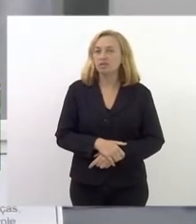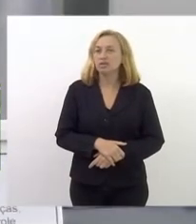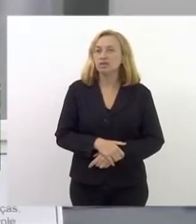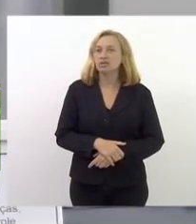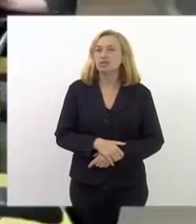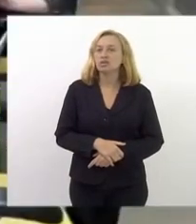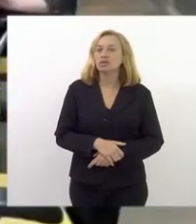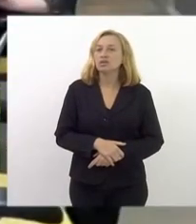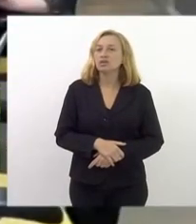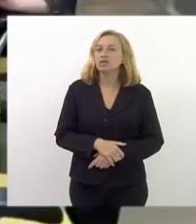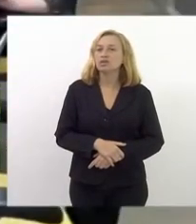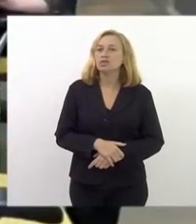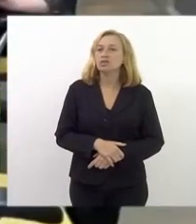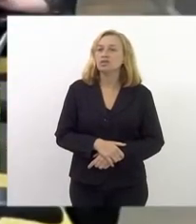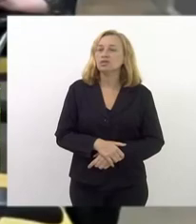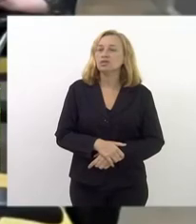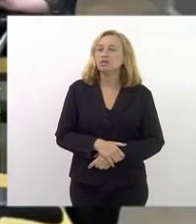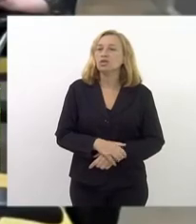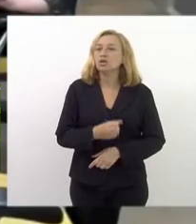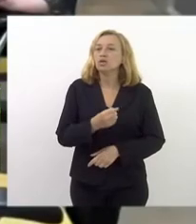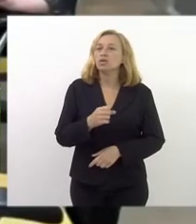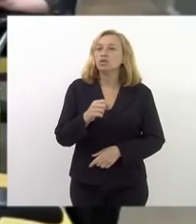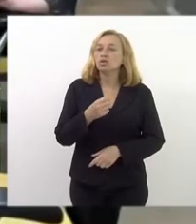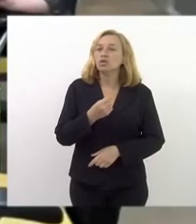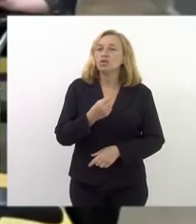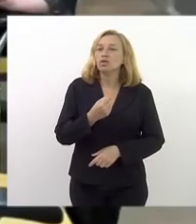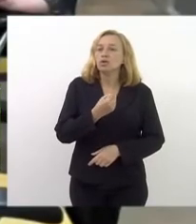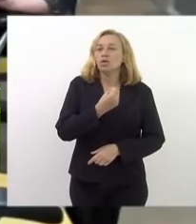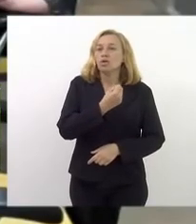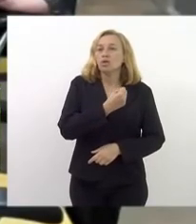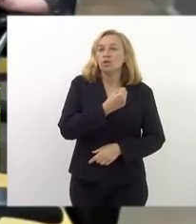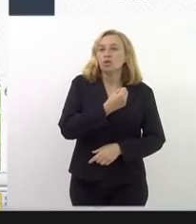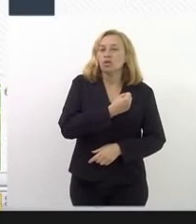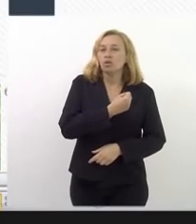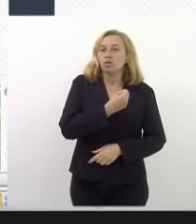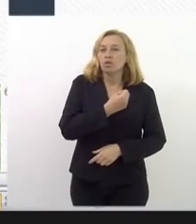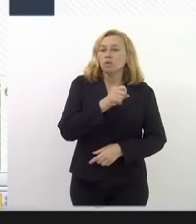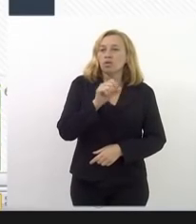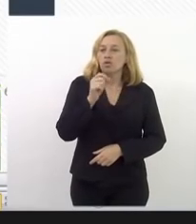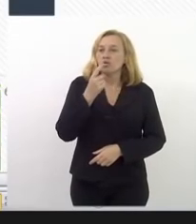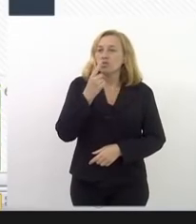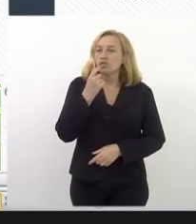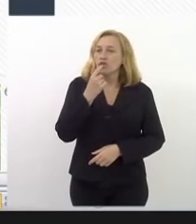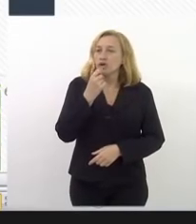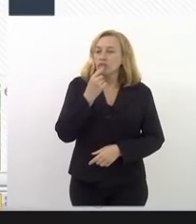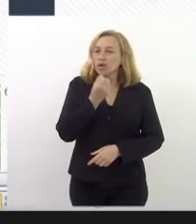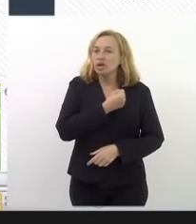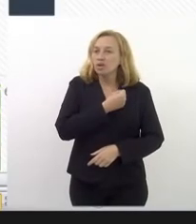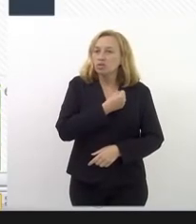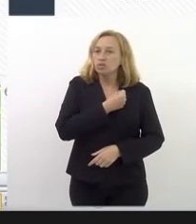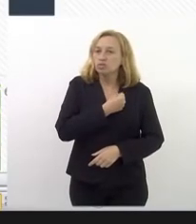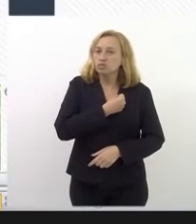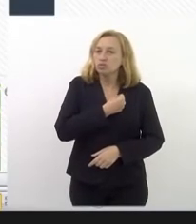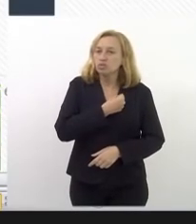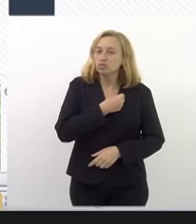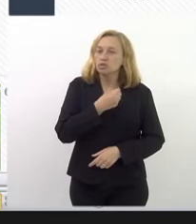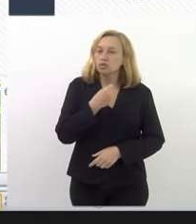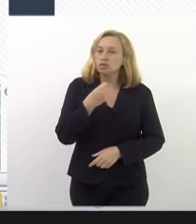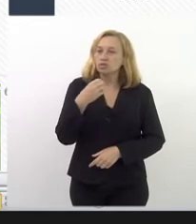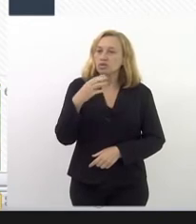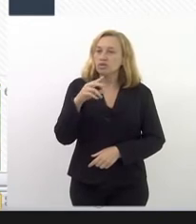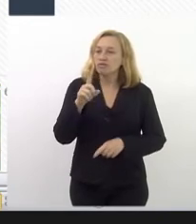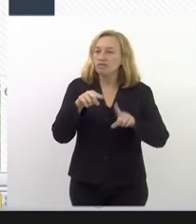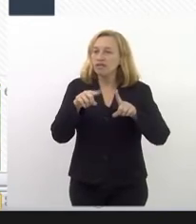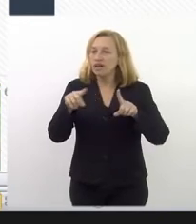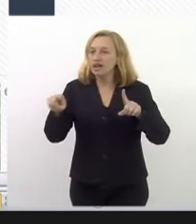Não, é que o azul é absoluto, são os números absolutos, e o vermelho é a curva de variação. De um ano para o outro. É.